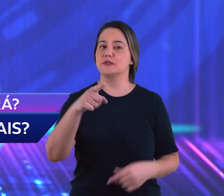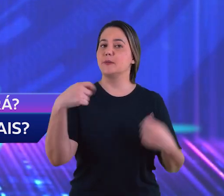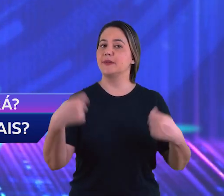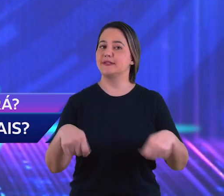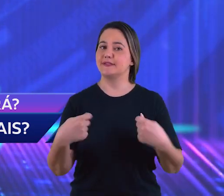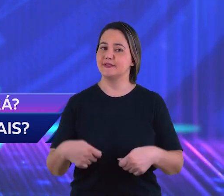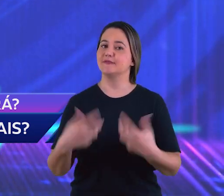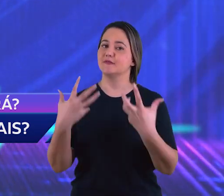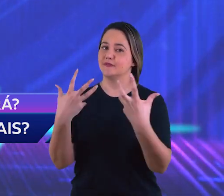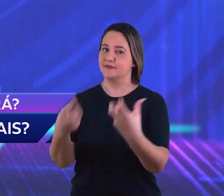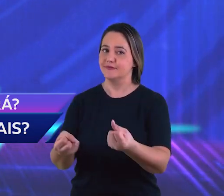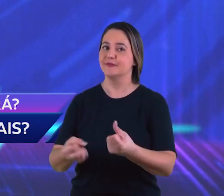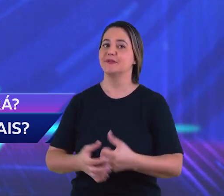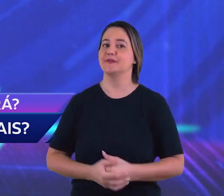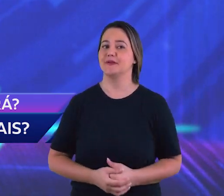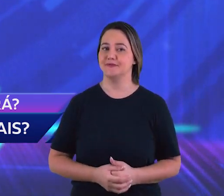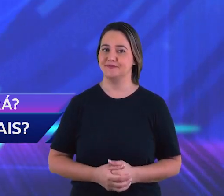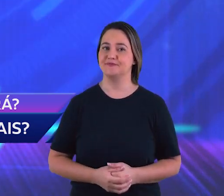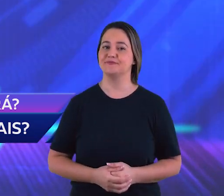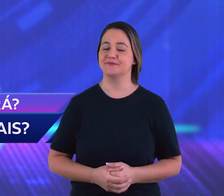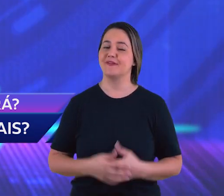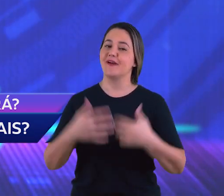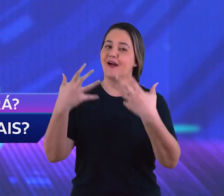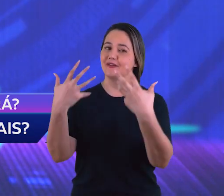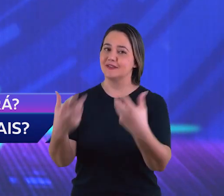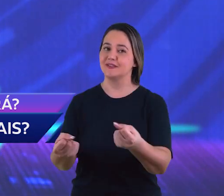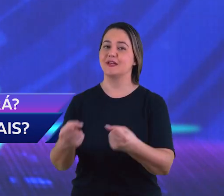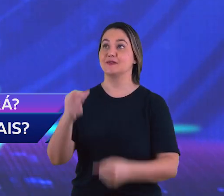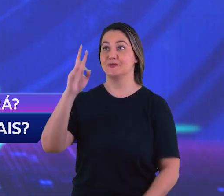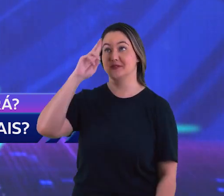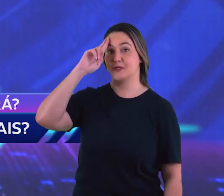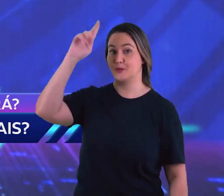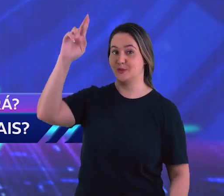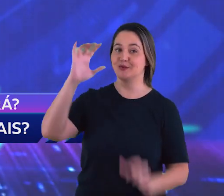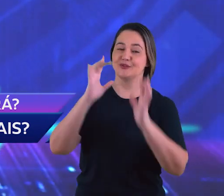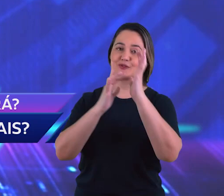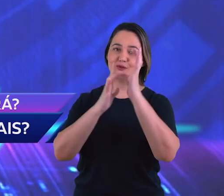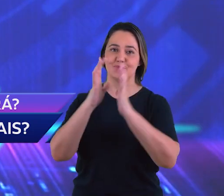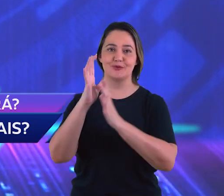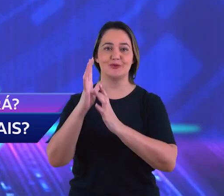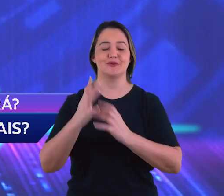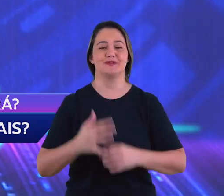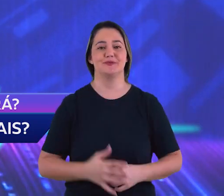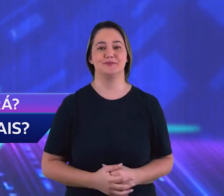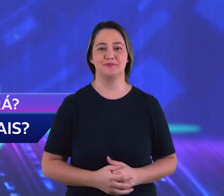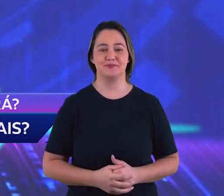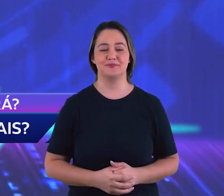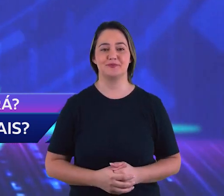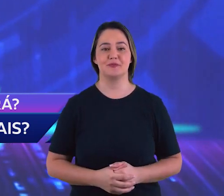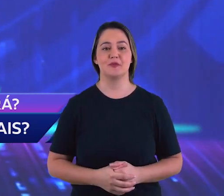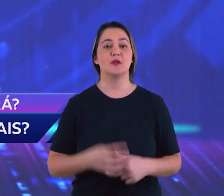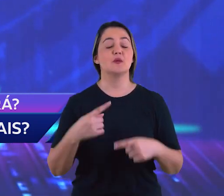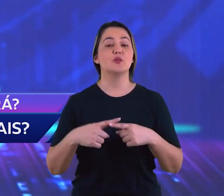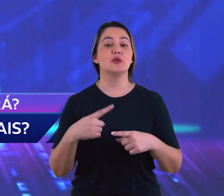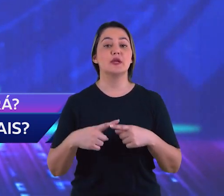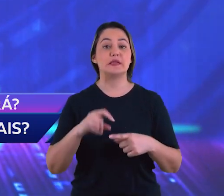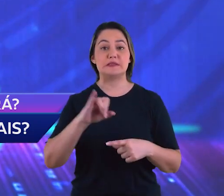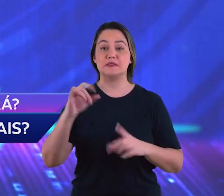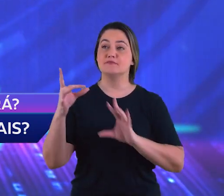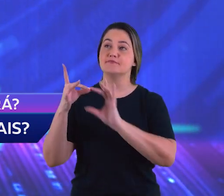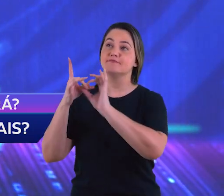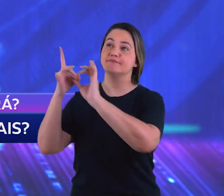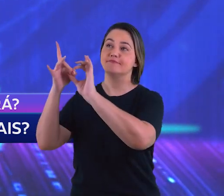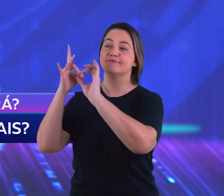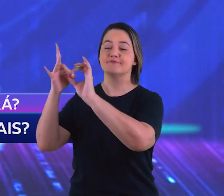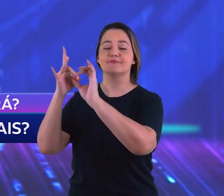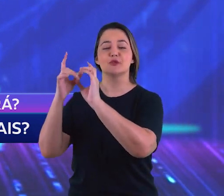você precisa aceitar ao Evangelho, aceitar ao Senhor, porque para quem está